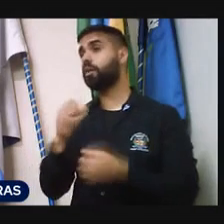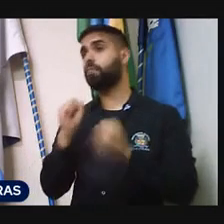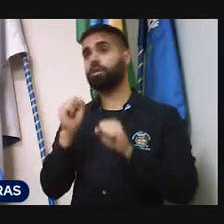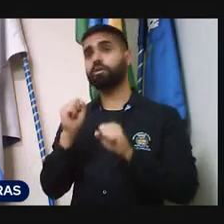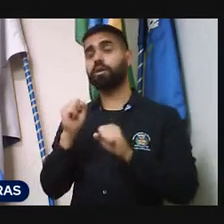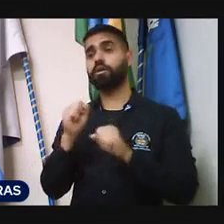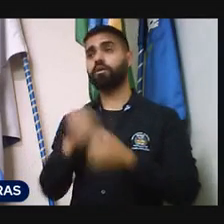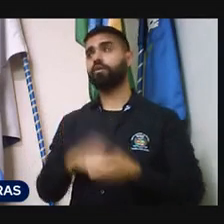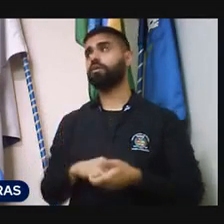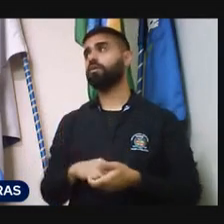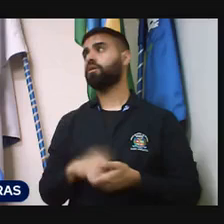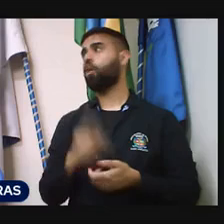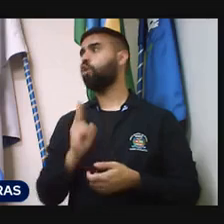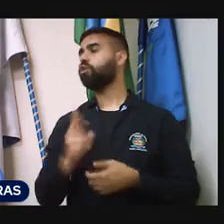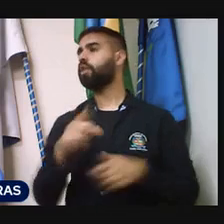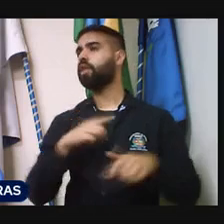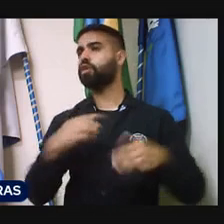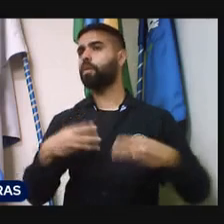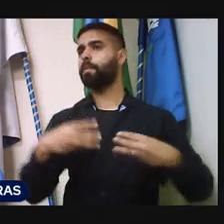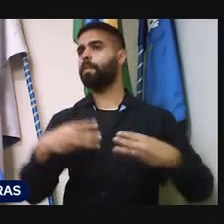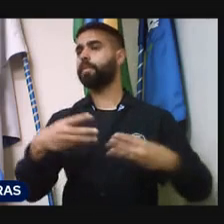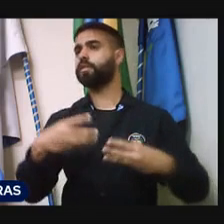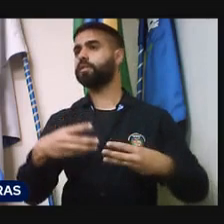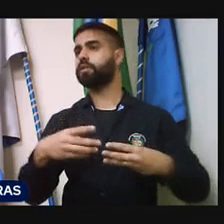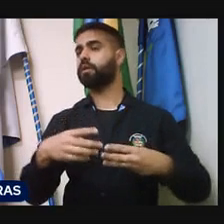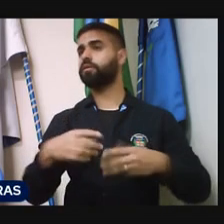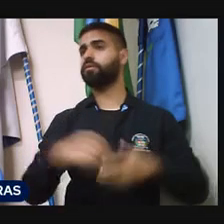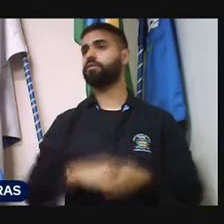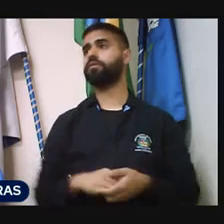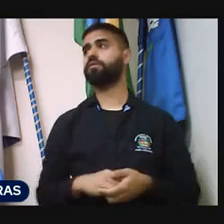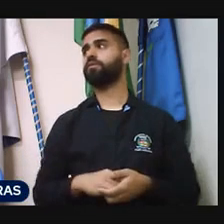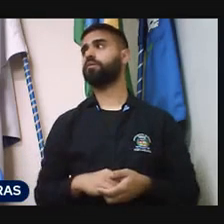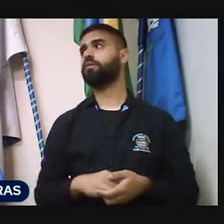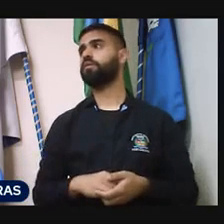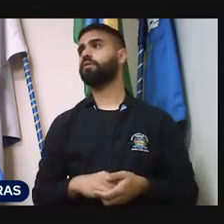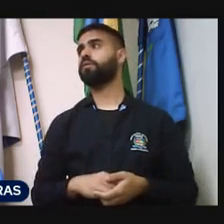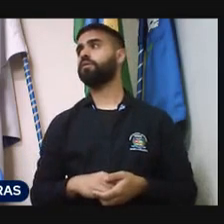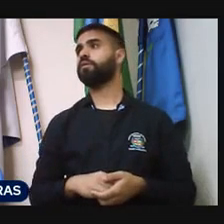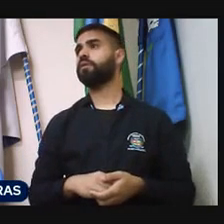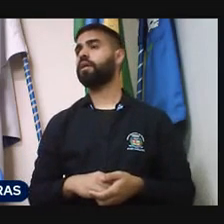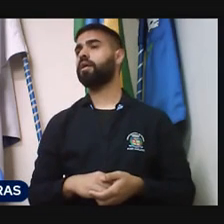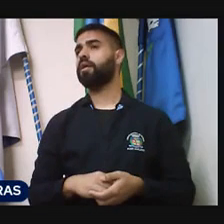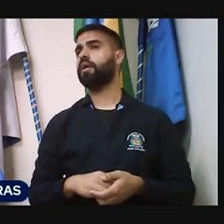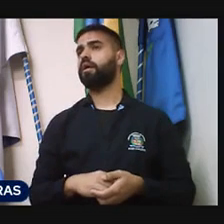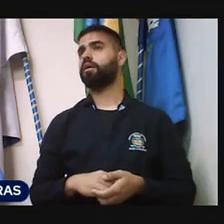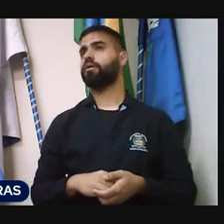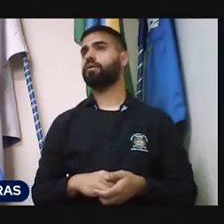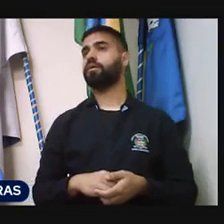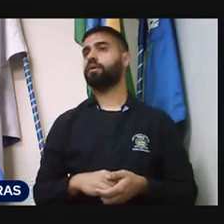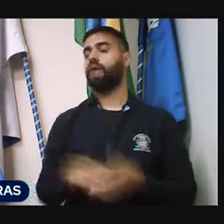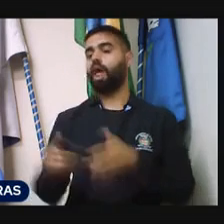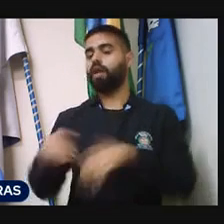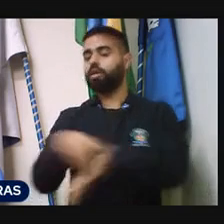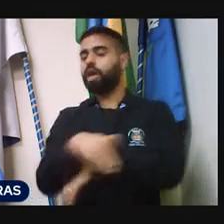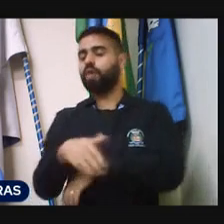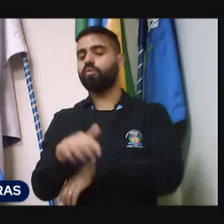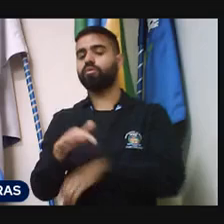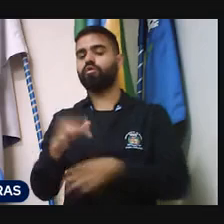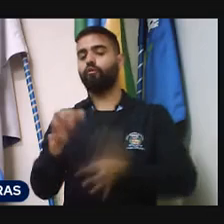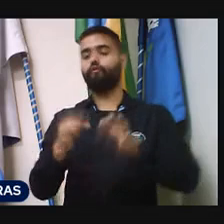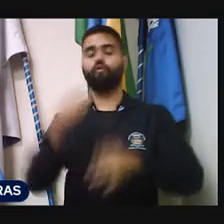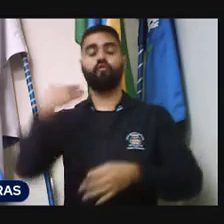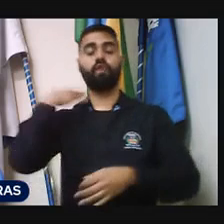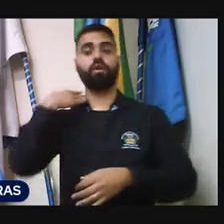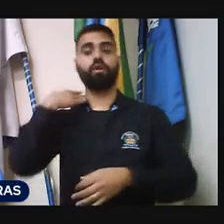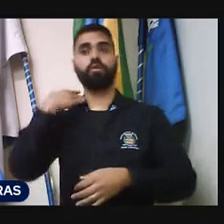essa esse Ministério braço Esse posto avançado ali no beco do fórum Ah e